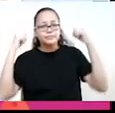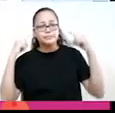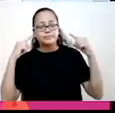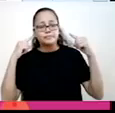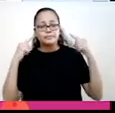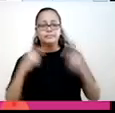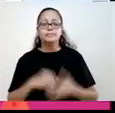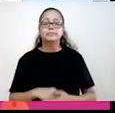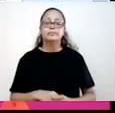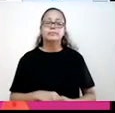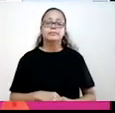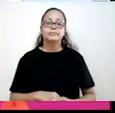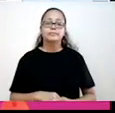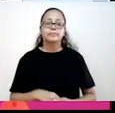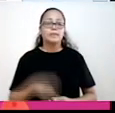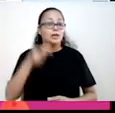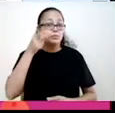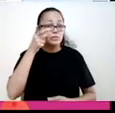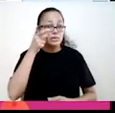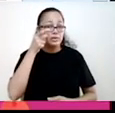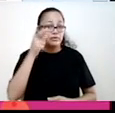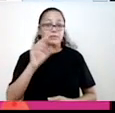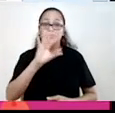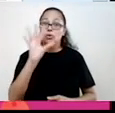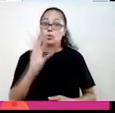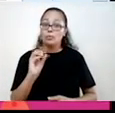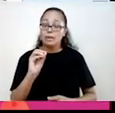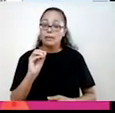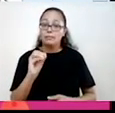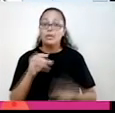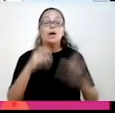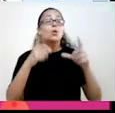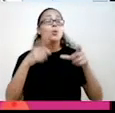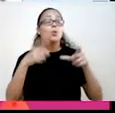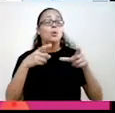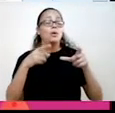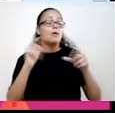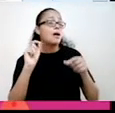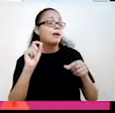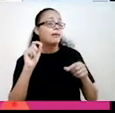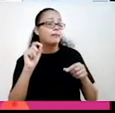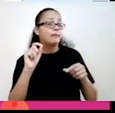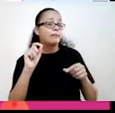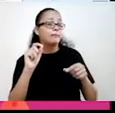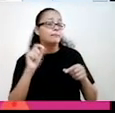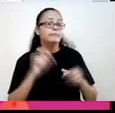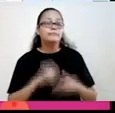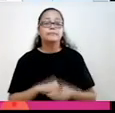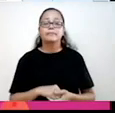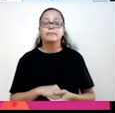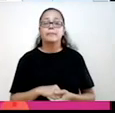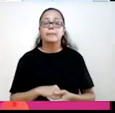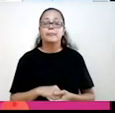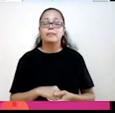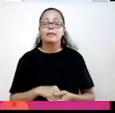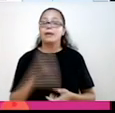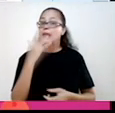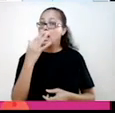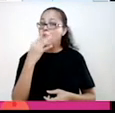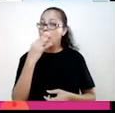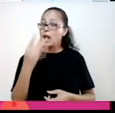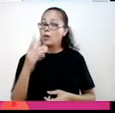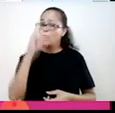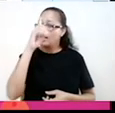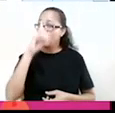imagem, certo? Vamos observar aqui no mapa onde que fica então os estepes patagônicos. É aqui na cor amarela, olha